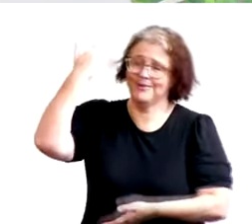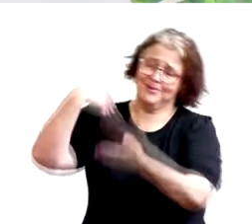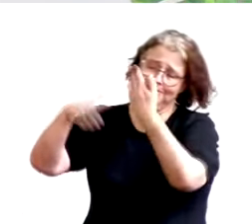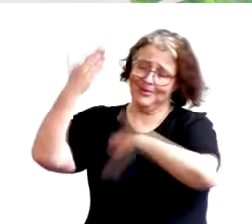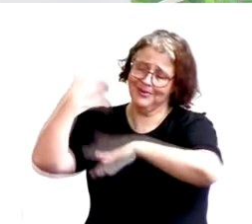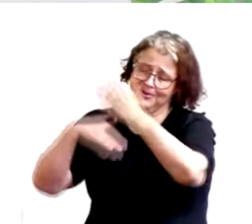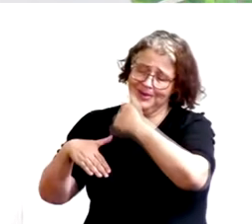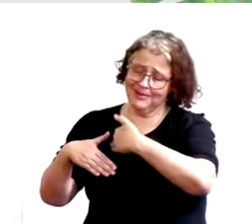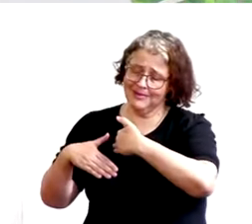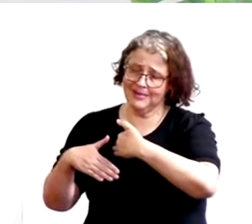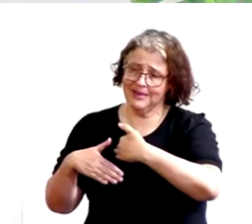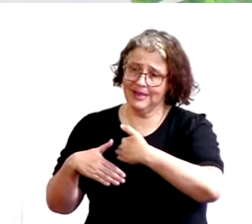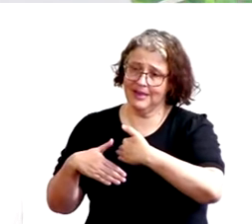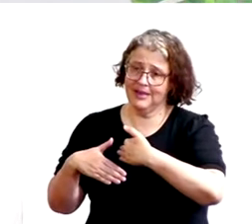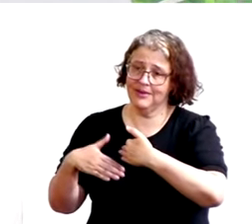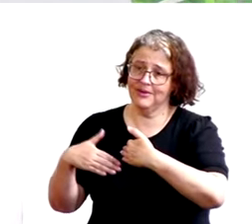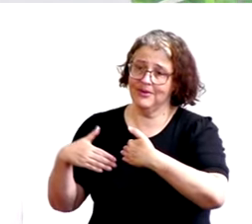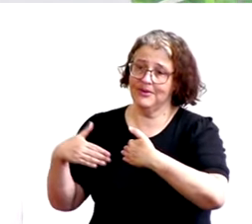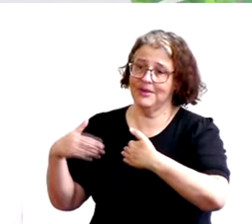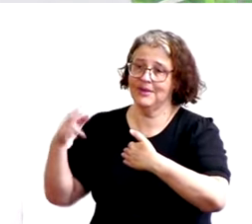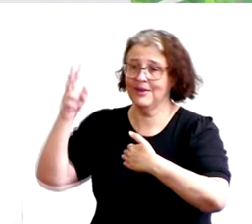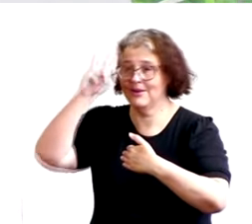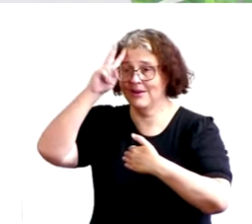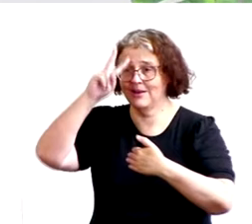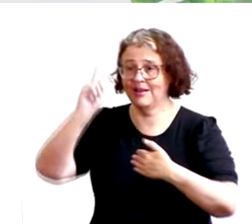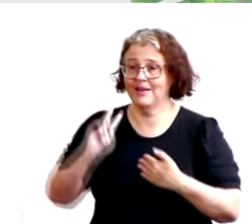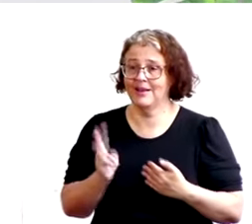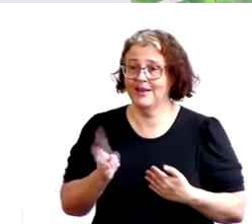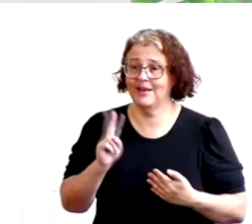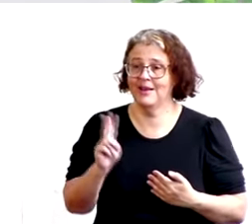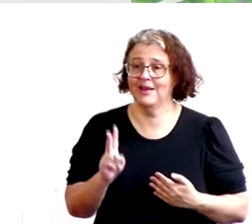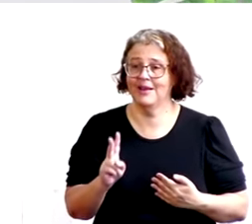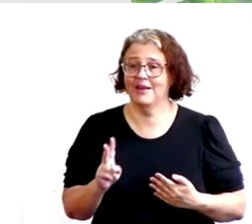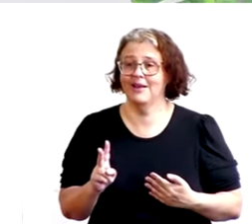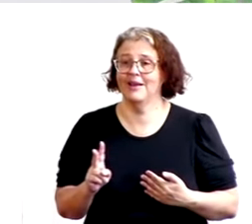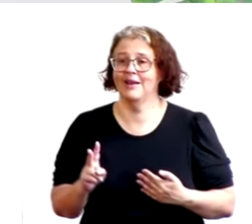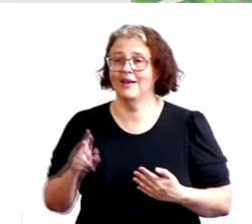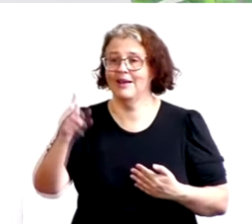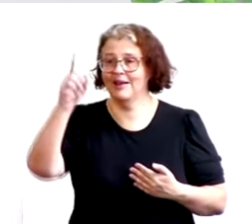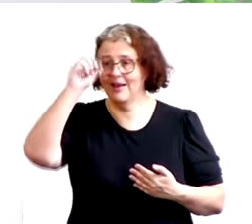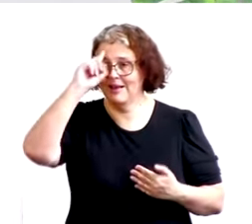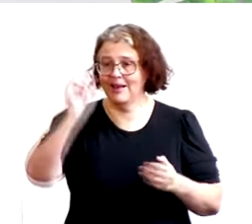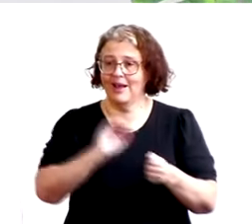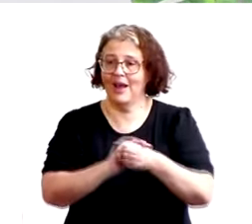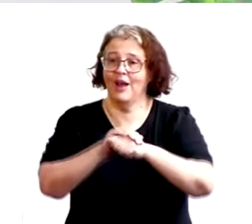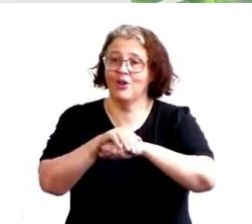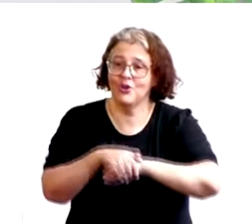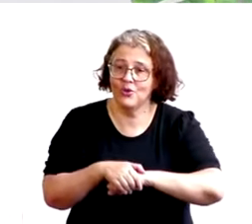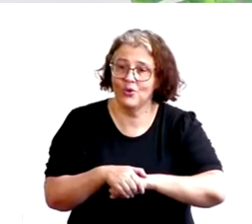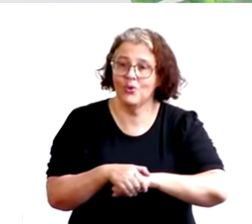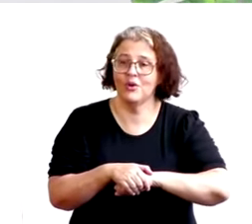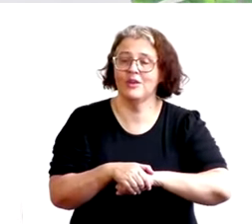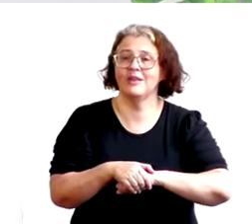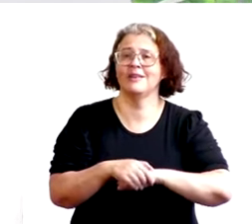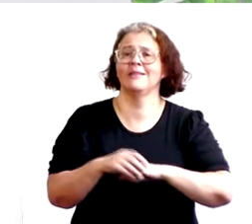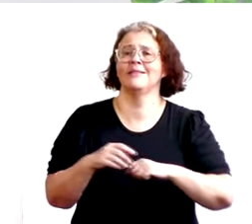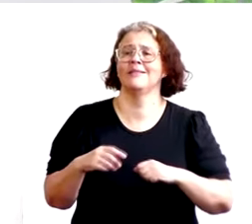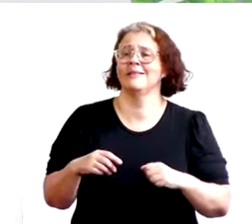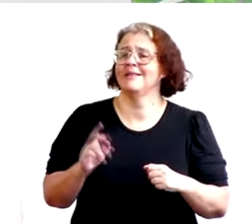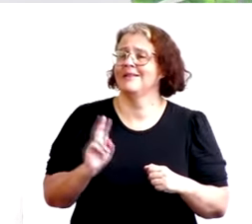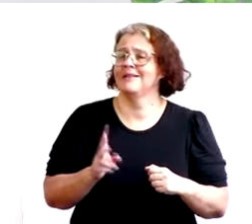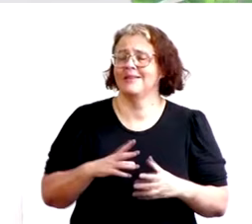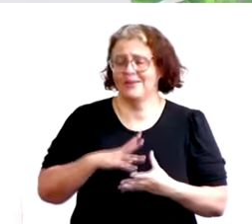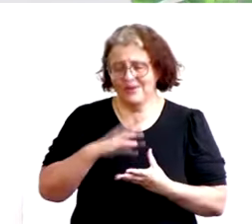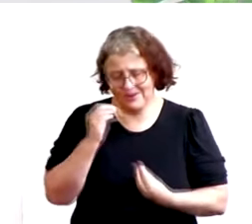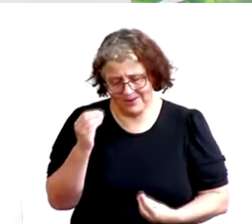lembrança os anos de passados tempos de noite o meu íntimo e o meu espírito